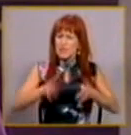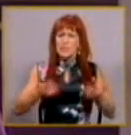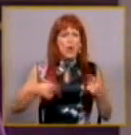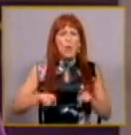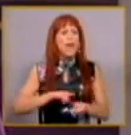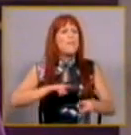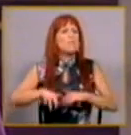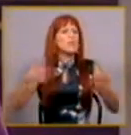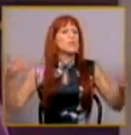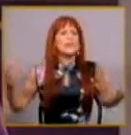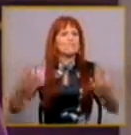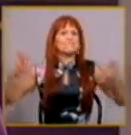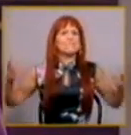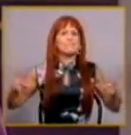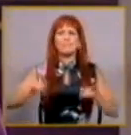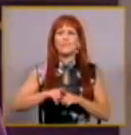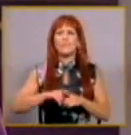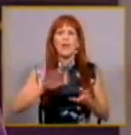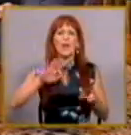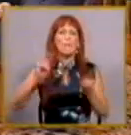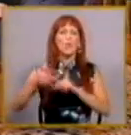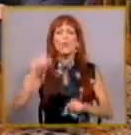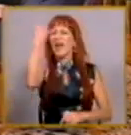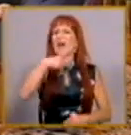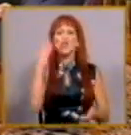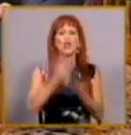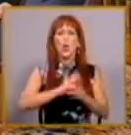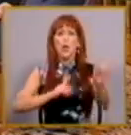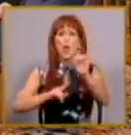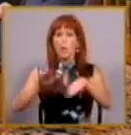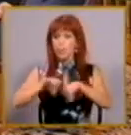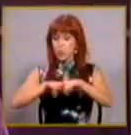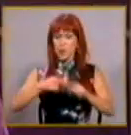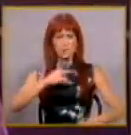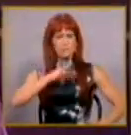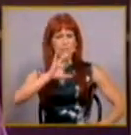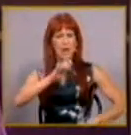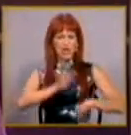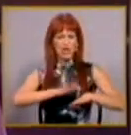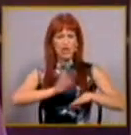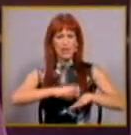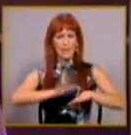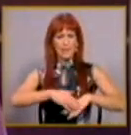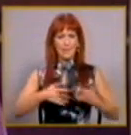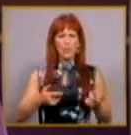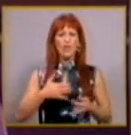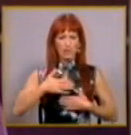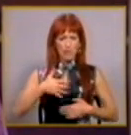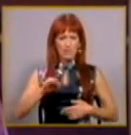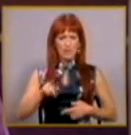não é uma política em que se mude simplesmente as caras, é preciso de facto uma política patriótica e de esquerda. Quando e acha que essa é a vontade do